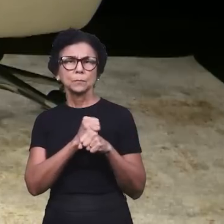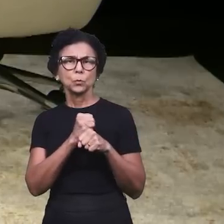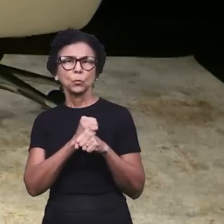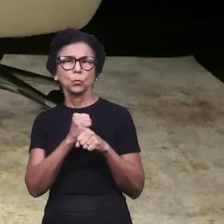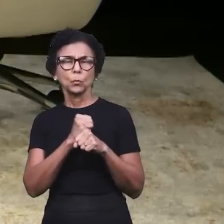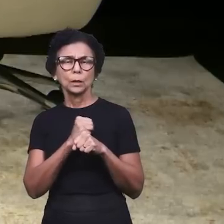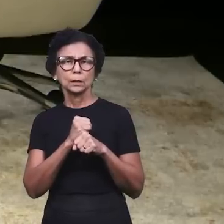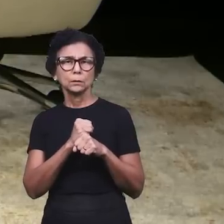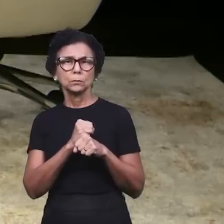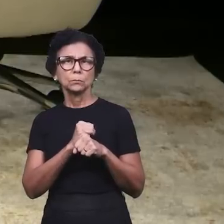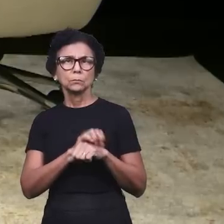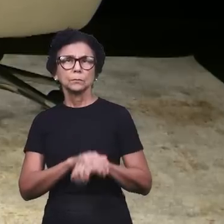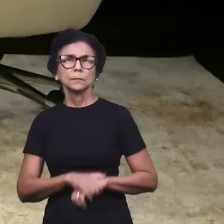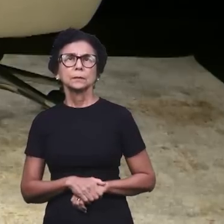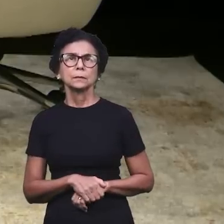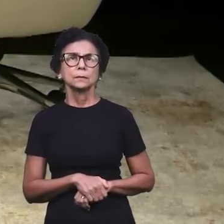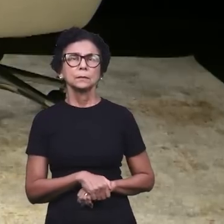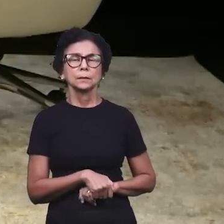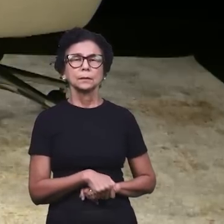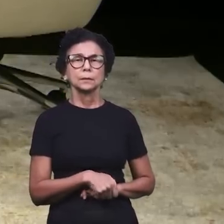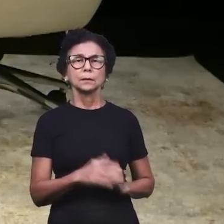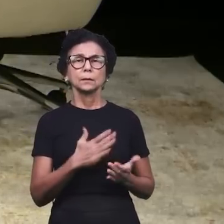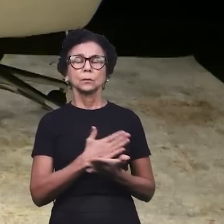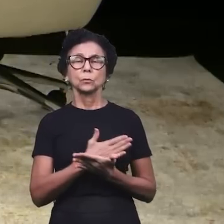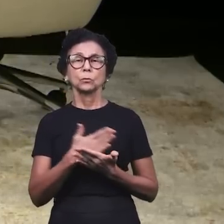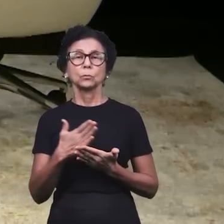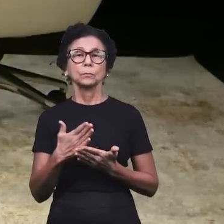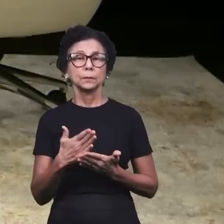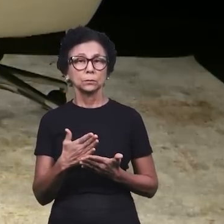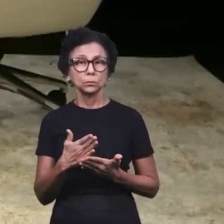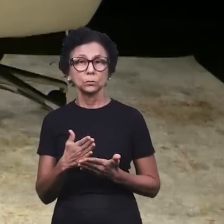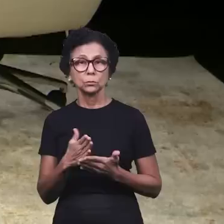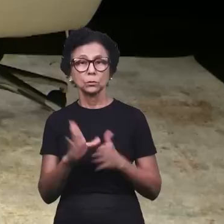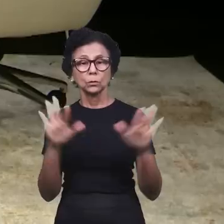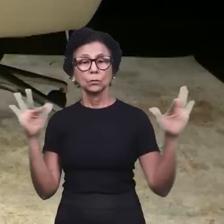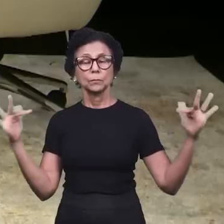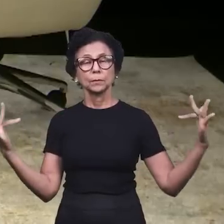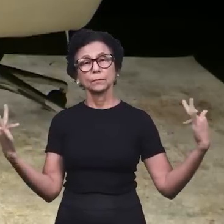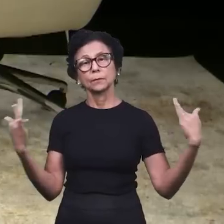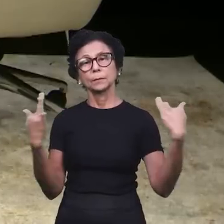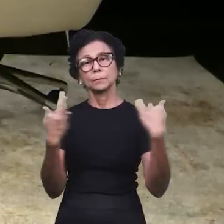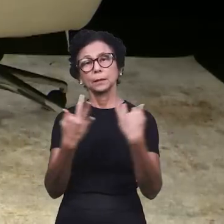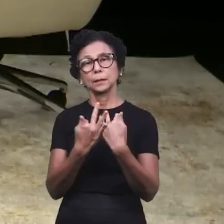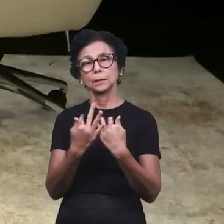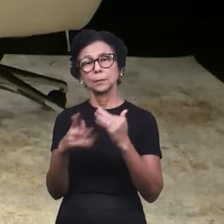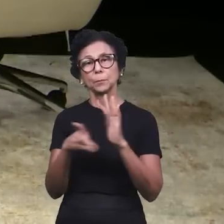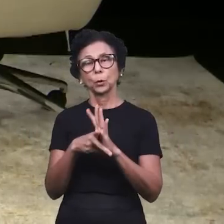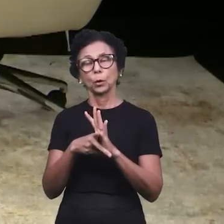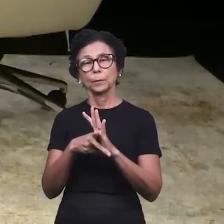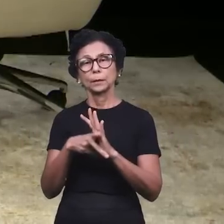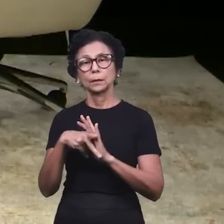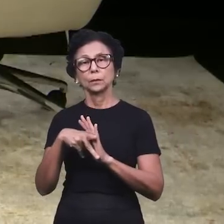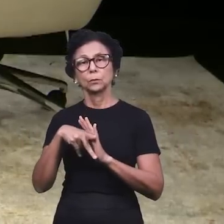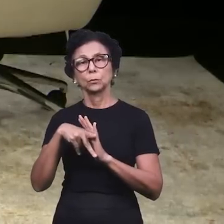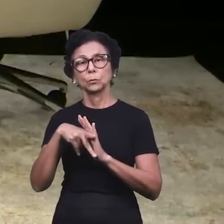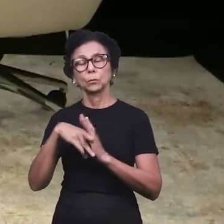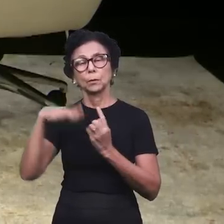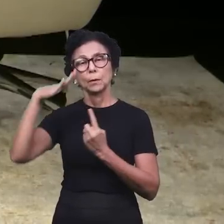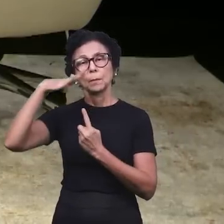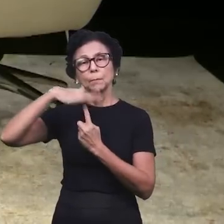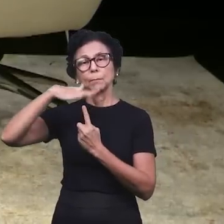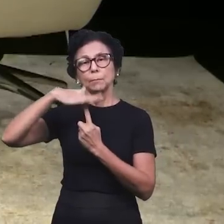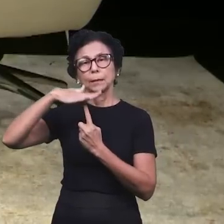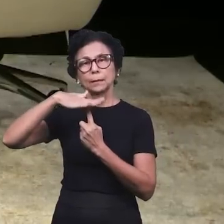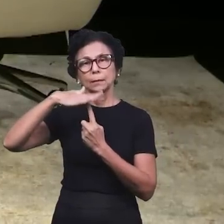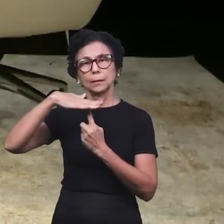nós começamos a trabalhar com essa família lá nas nossas igrejas na Holanda. Depois até foi enviado um irmão para lá para trabalhar lá, e hoje